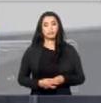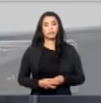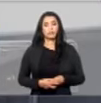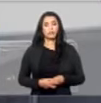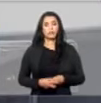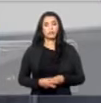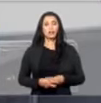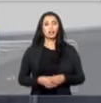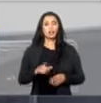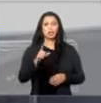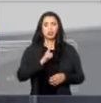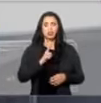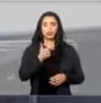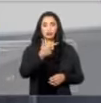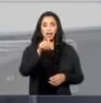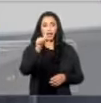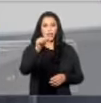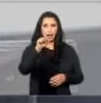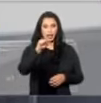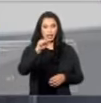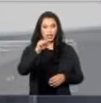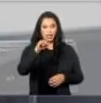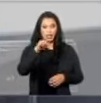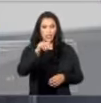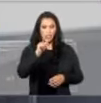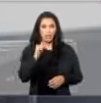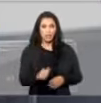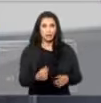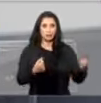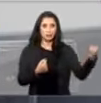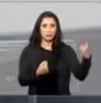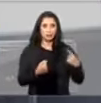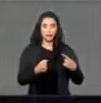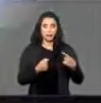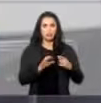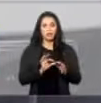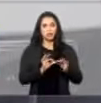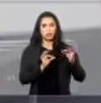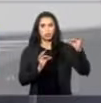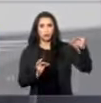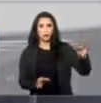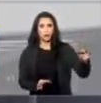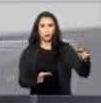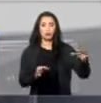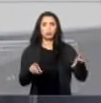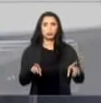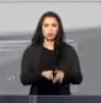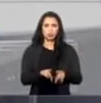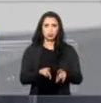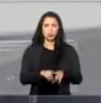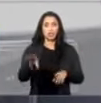desde a Ásia, pelo Estreito de Bering. Depois temos aqui um amplo espectro de matriz